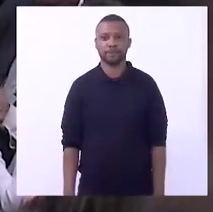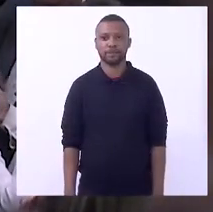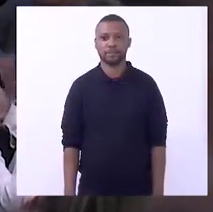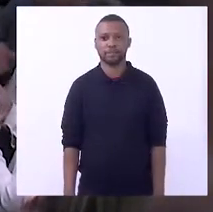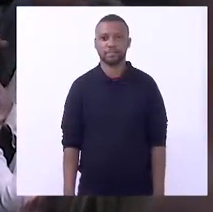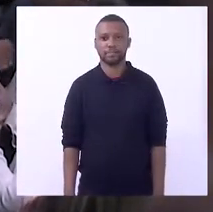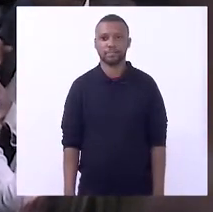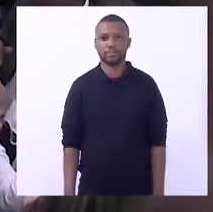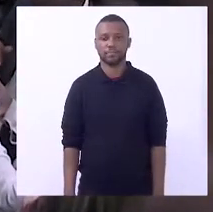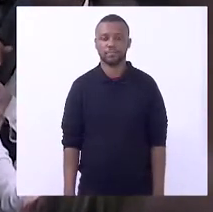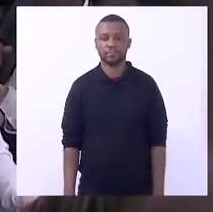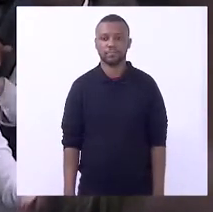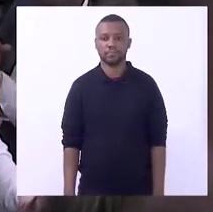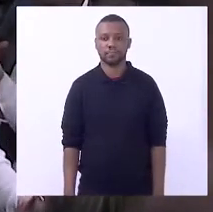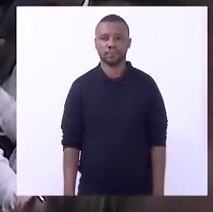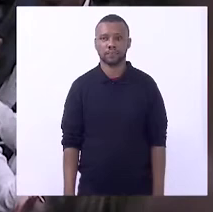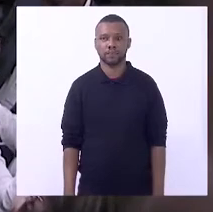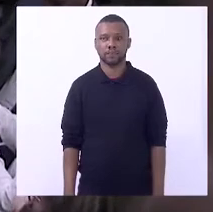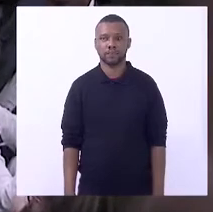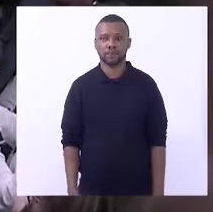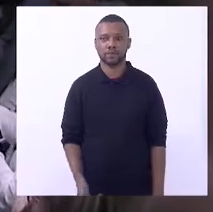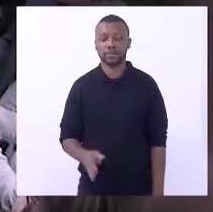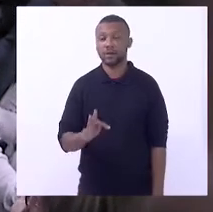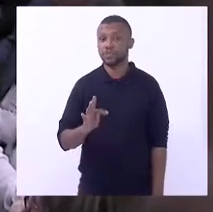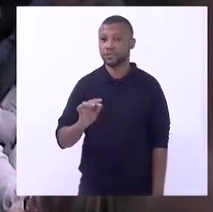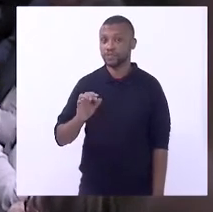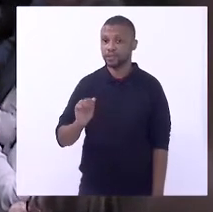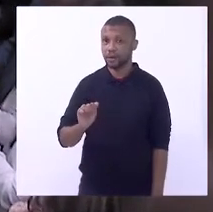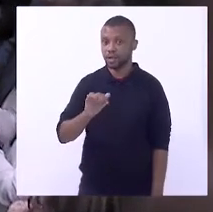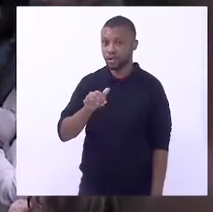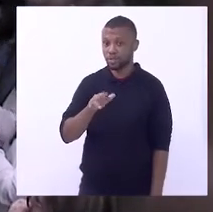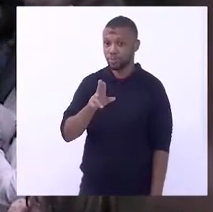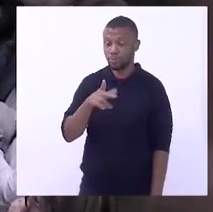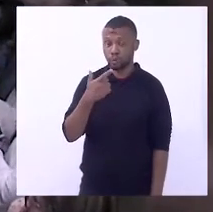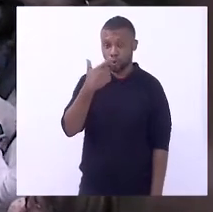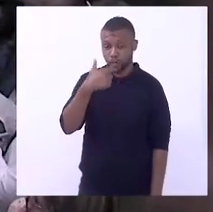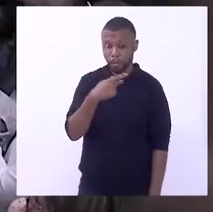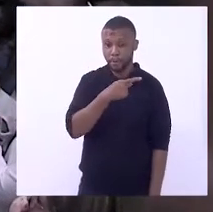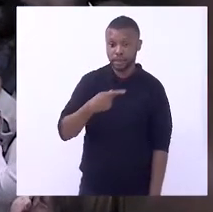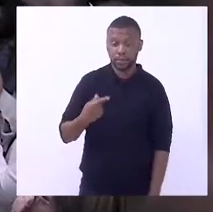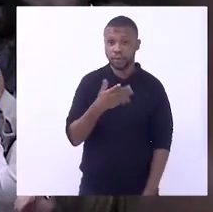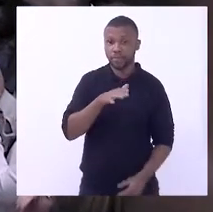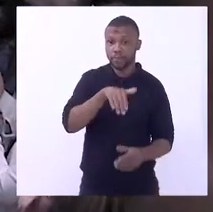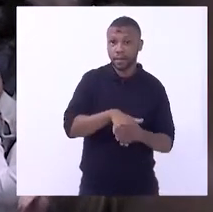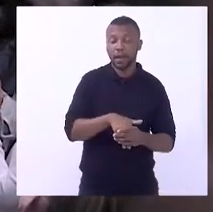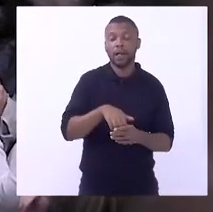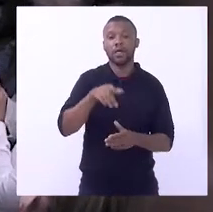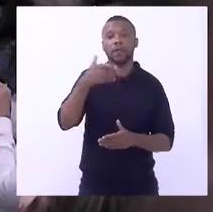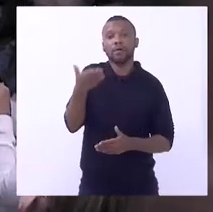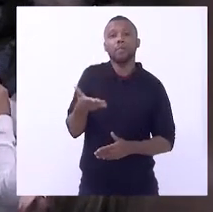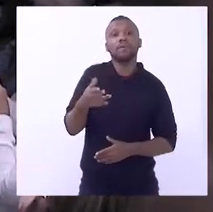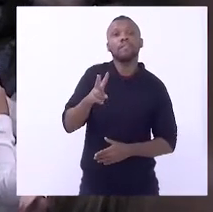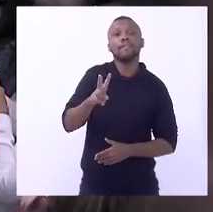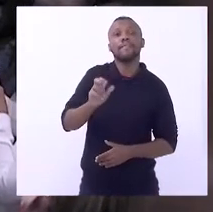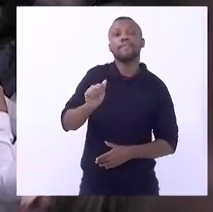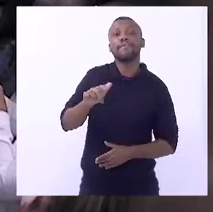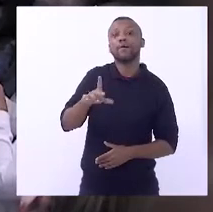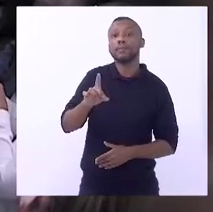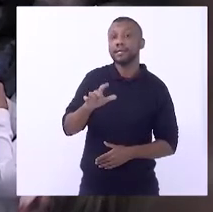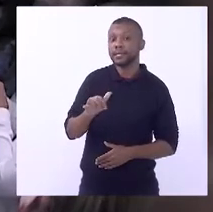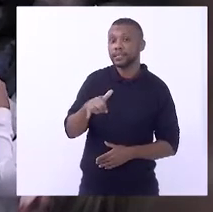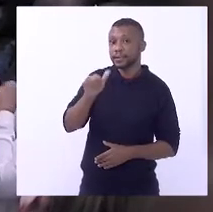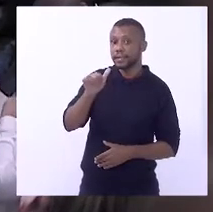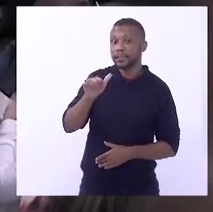Não, votou, aqui não consta. Tia Ju, presidente vai votar. Valdeci da Saúde. Valdeci da